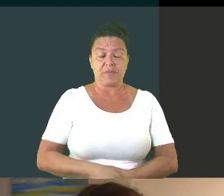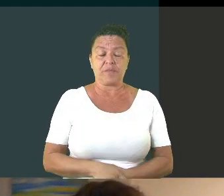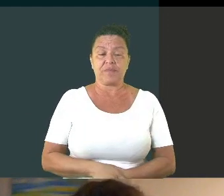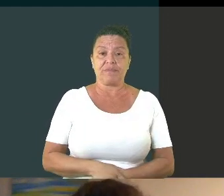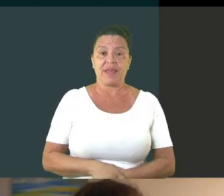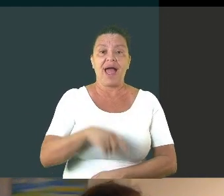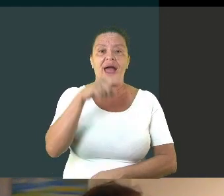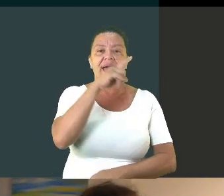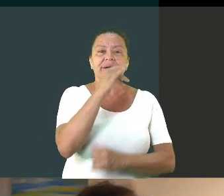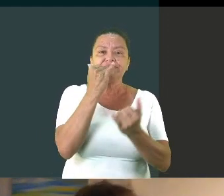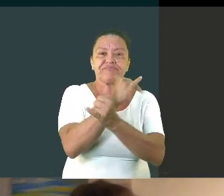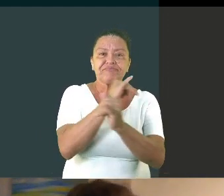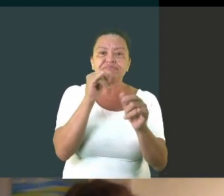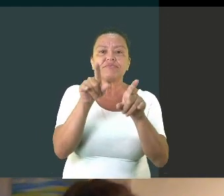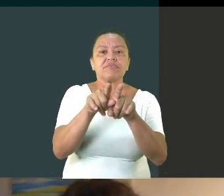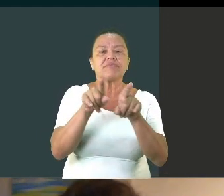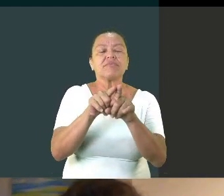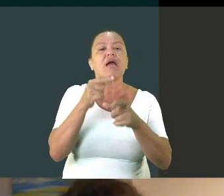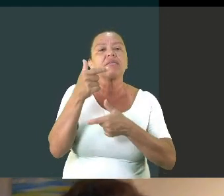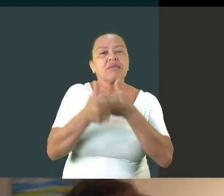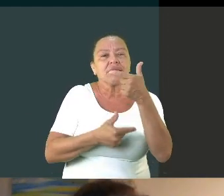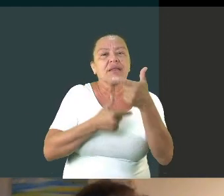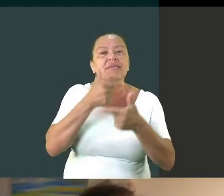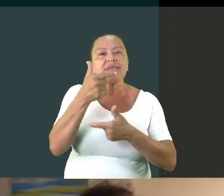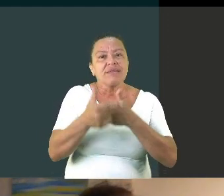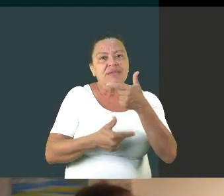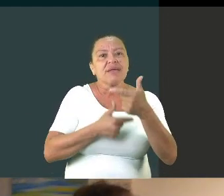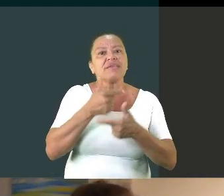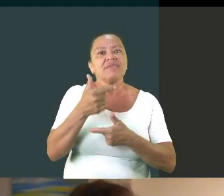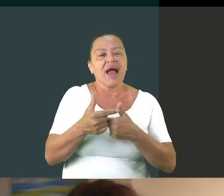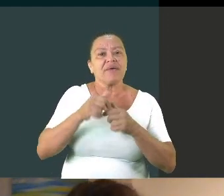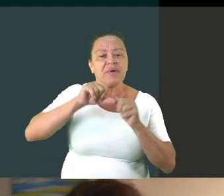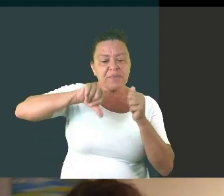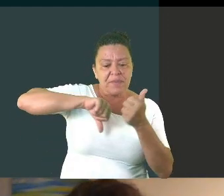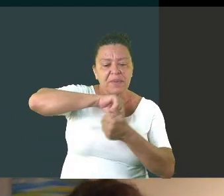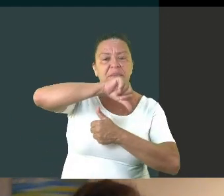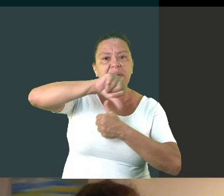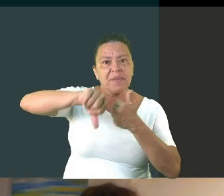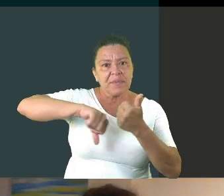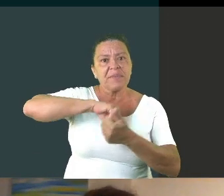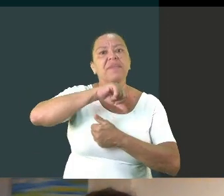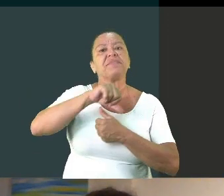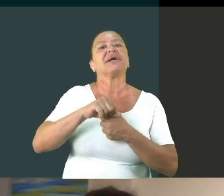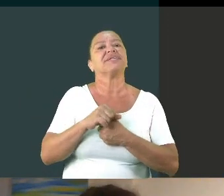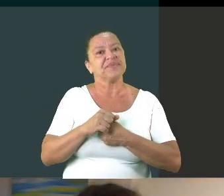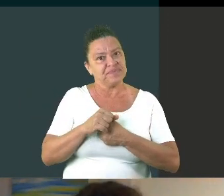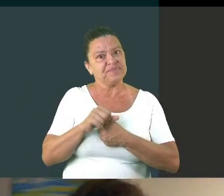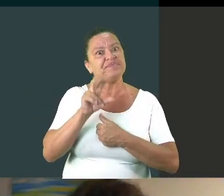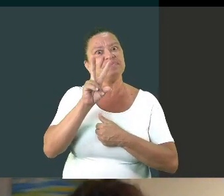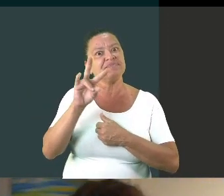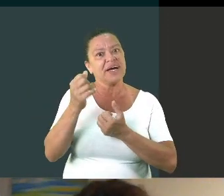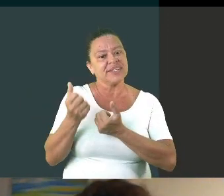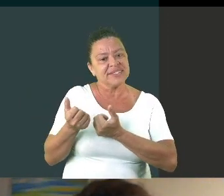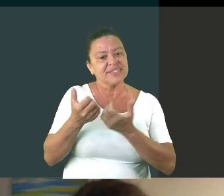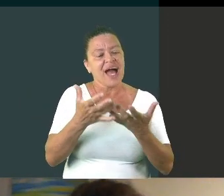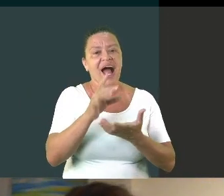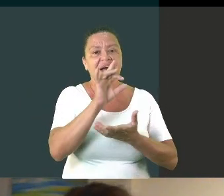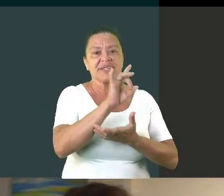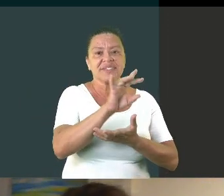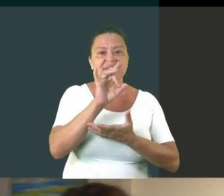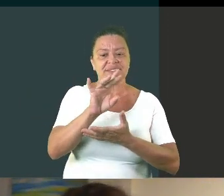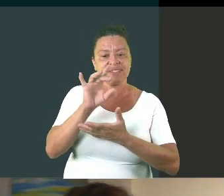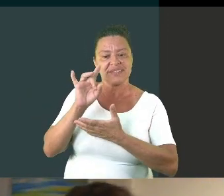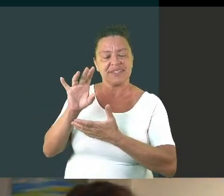essa energia que vai ser trabalhada, vai ser transformada e vai ser entregue a cada